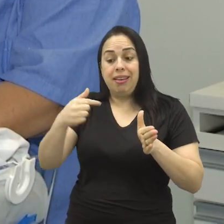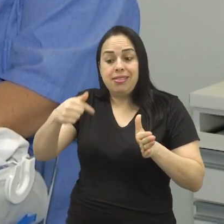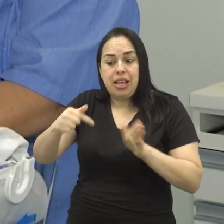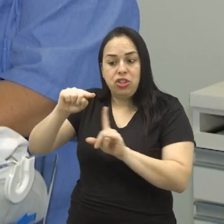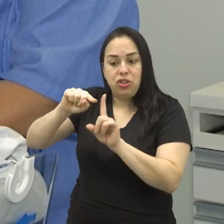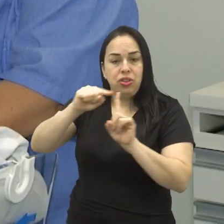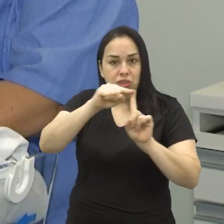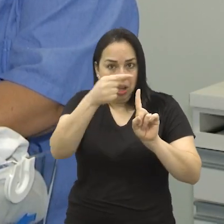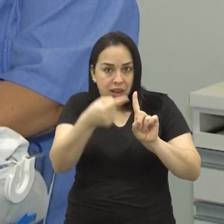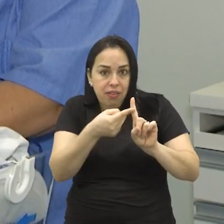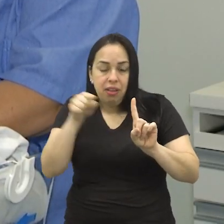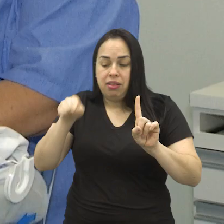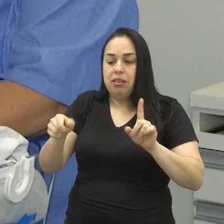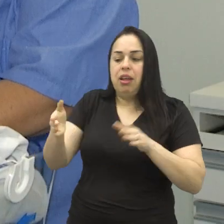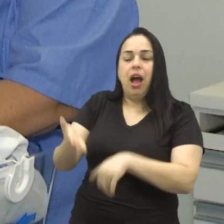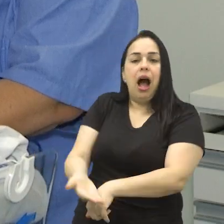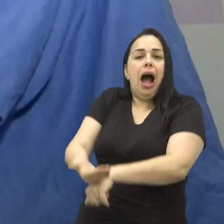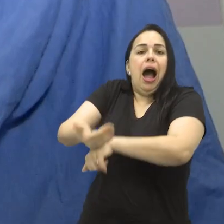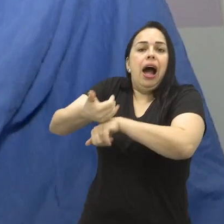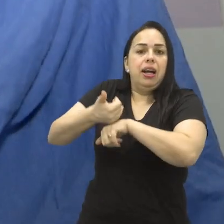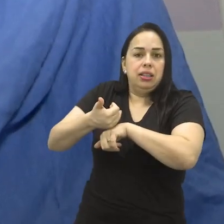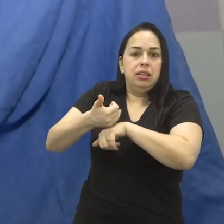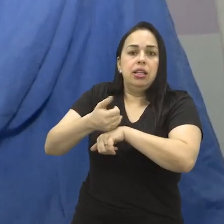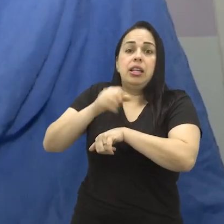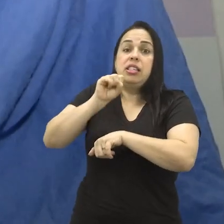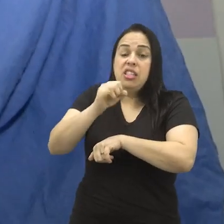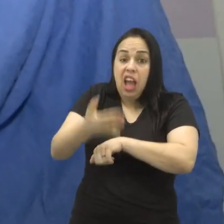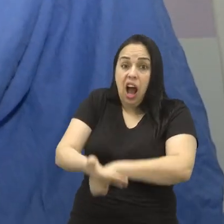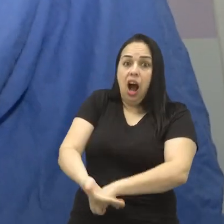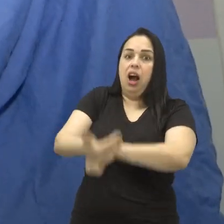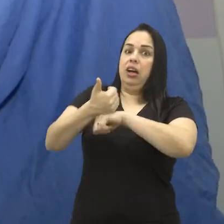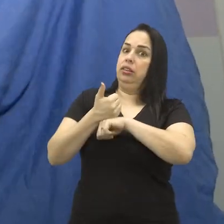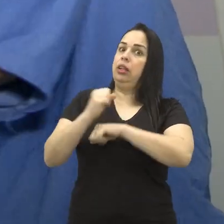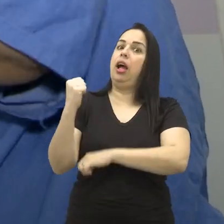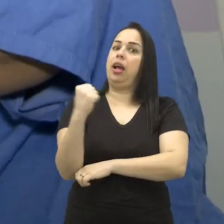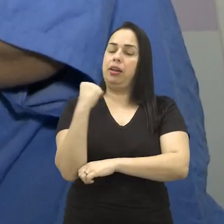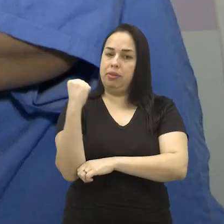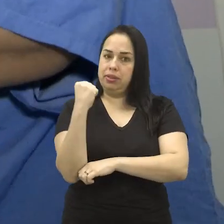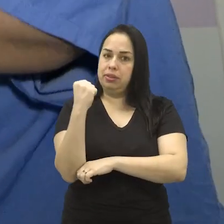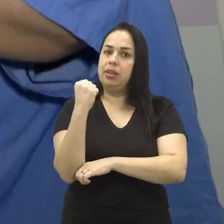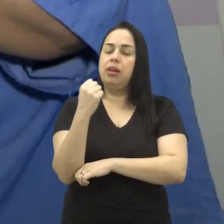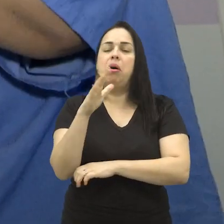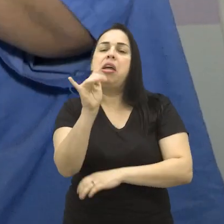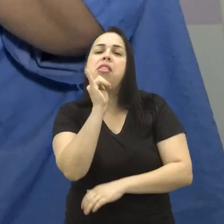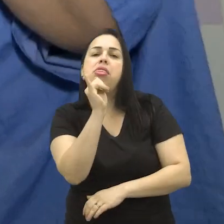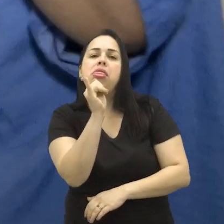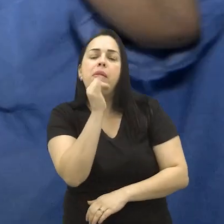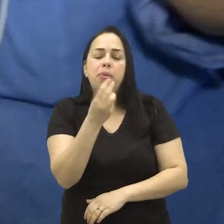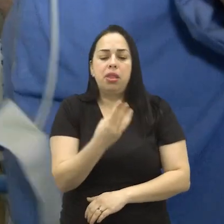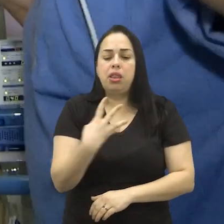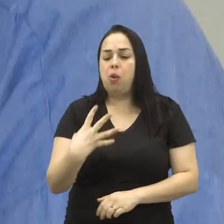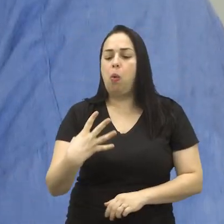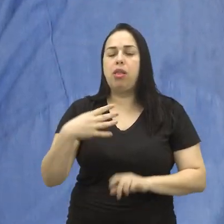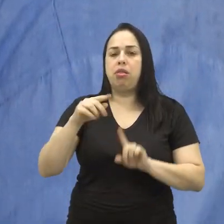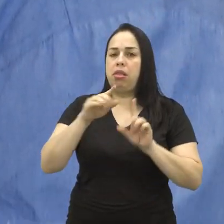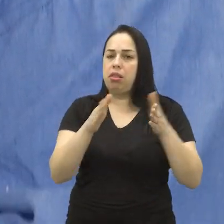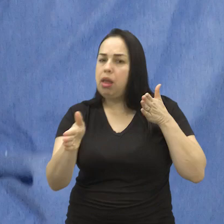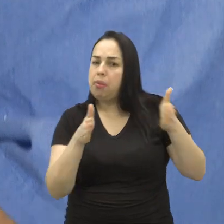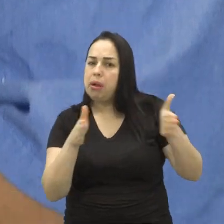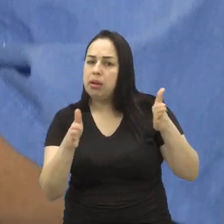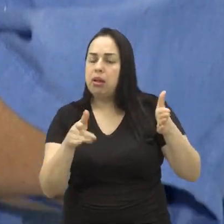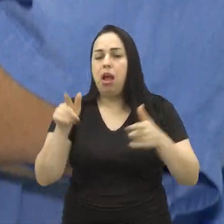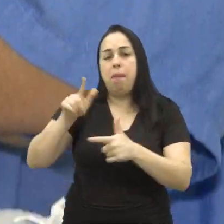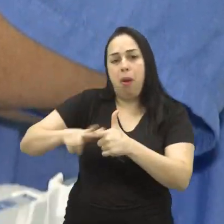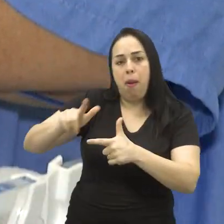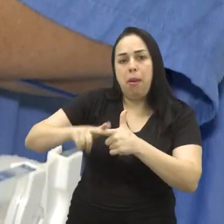de 37 semanas de gestação. Quanto mais cedo, mais grave. Antes de 34 semanas, aumentam